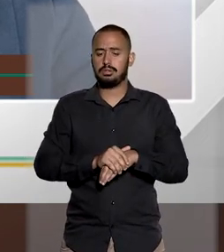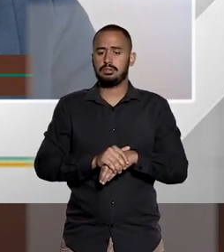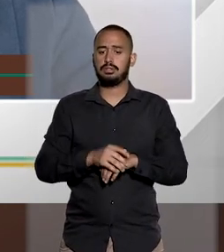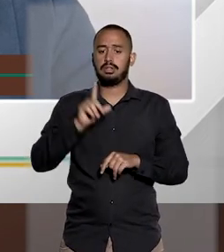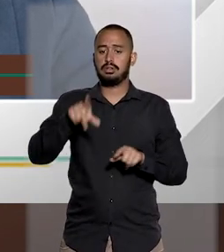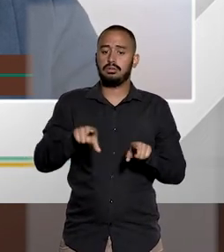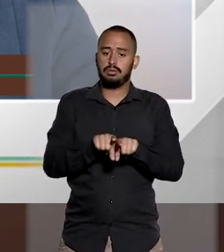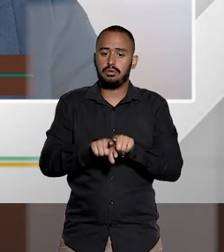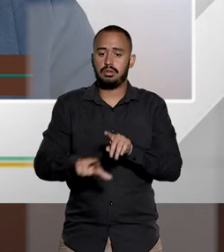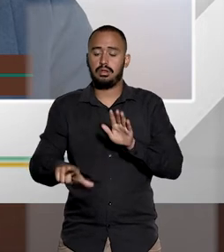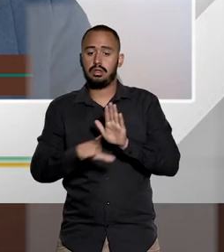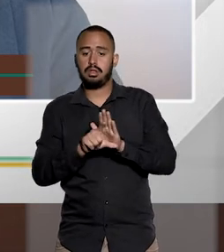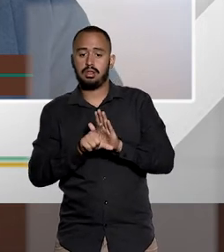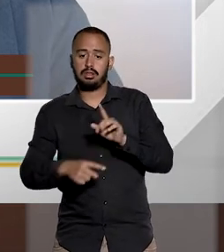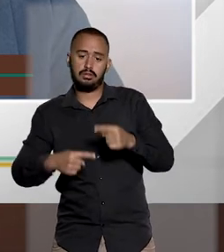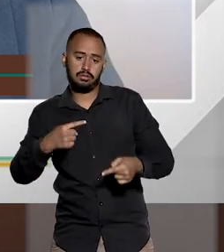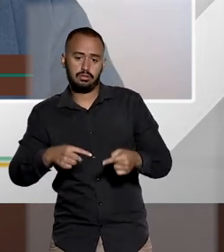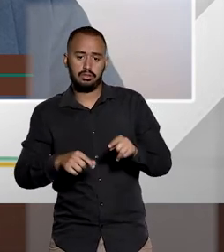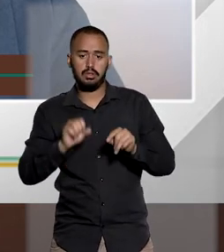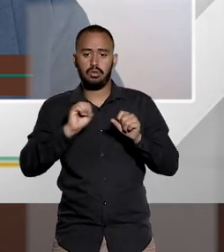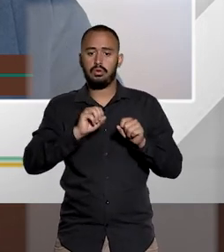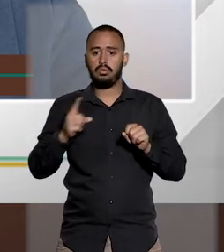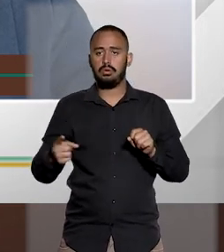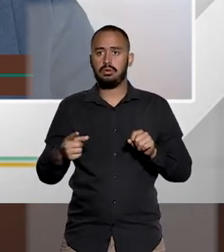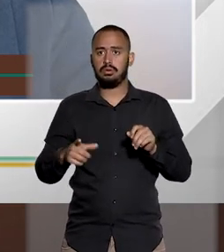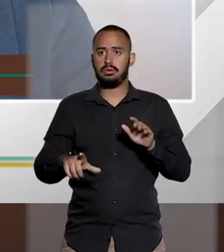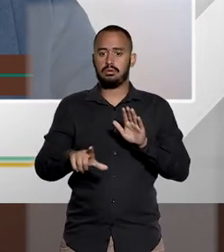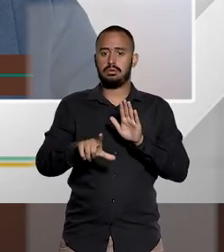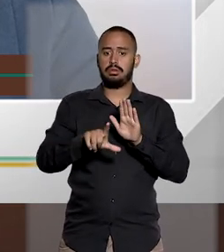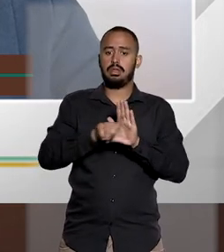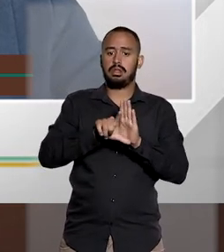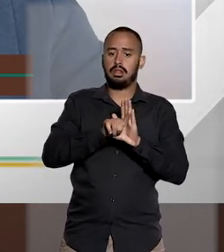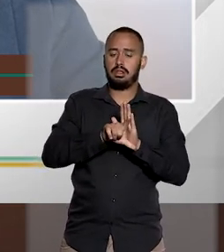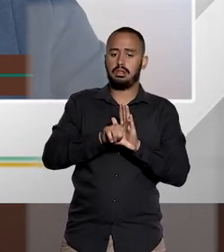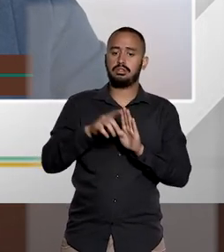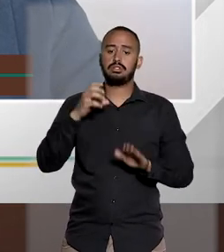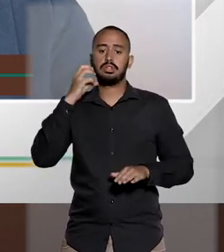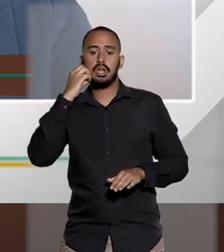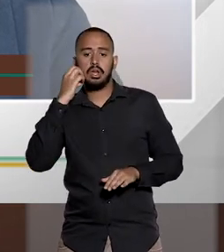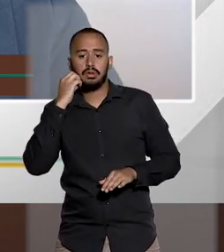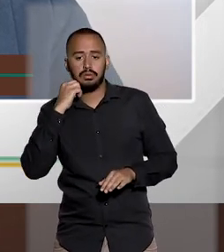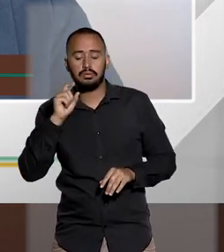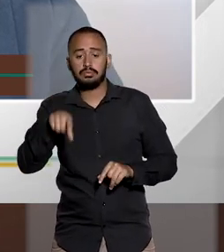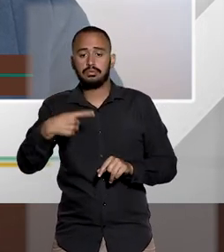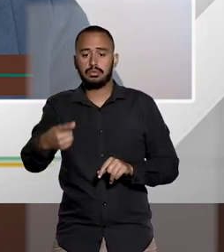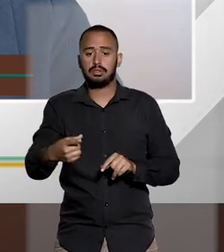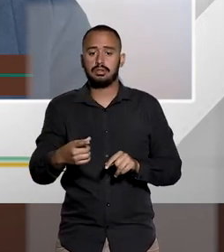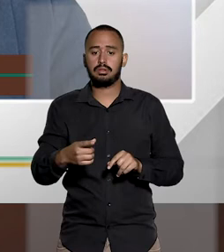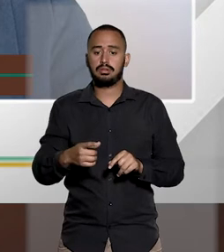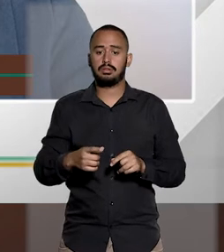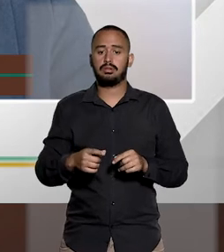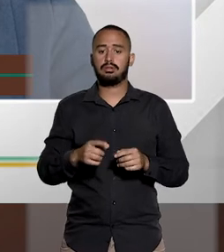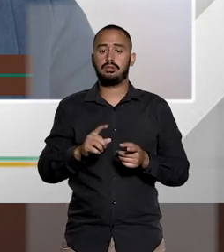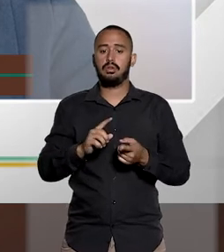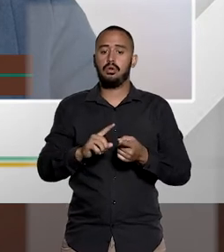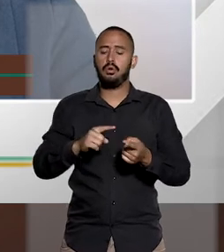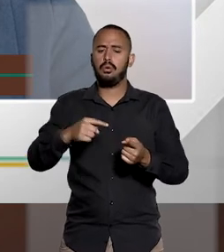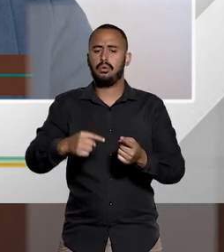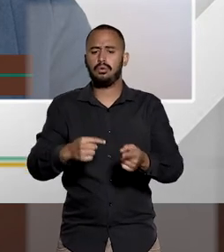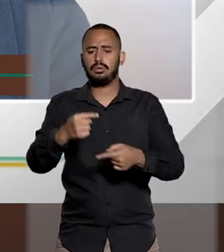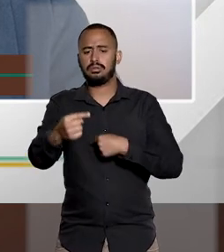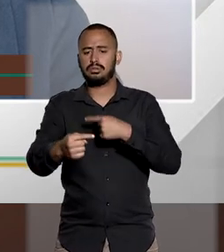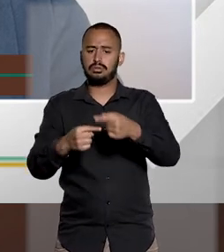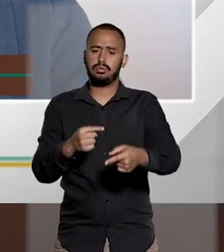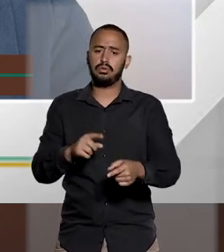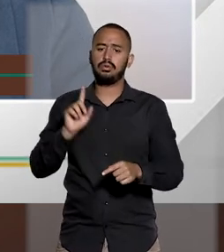tanto a lei da arbitragem como a nova lei de licitações estimulam a adoção de meios alternativos, trazendo o